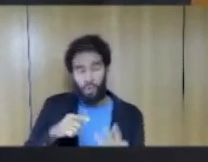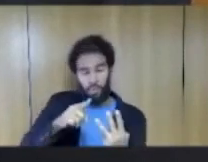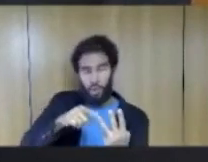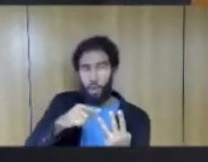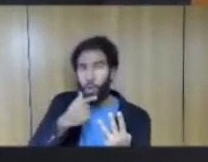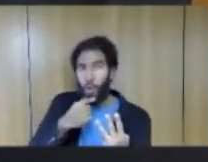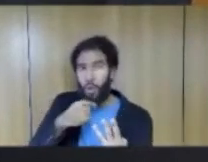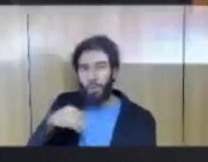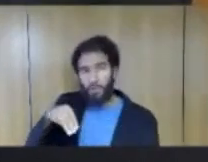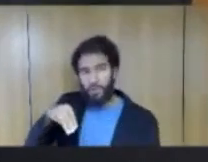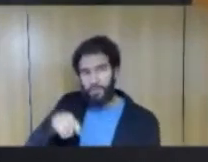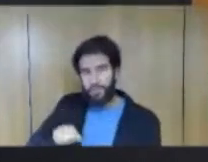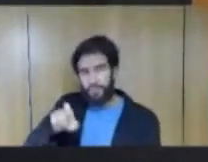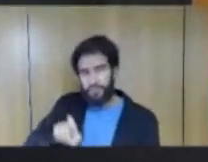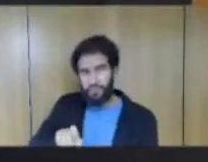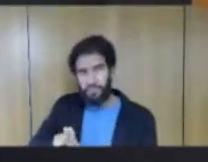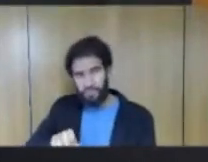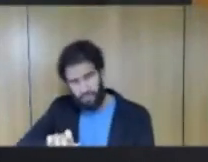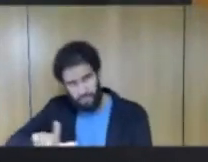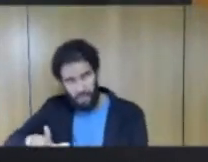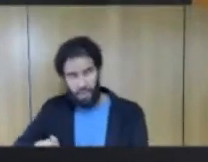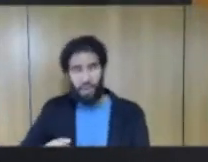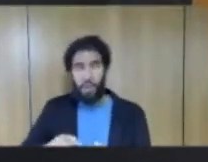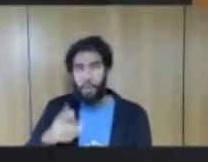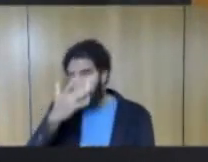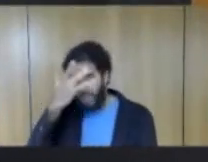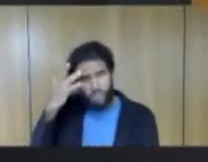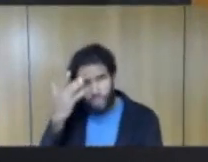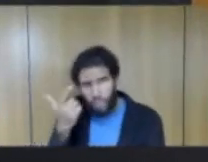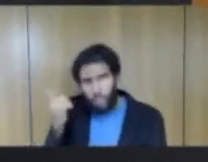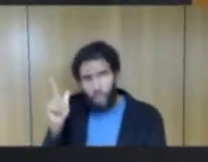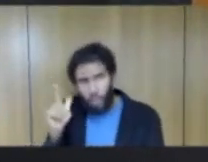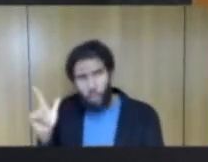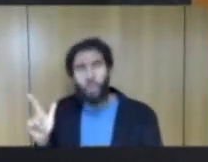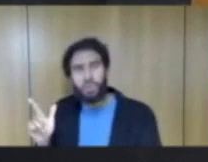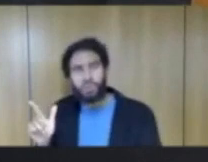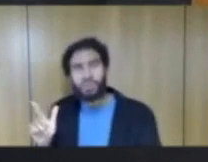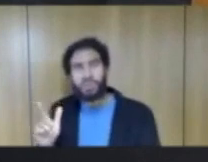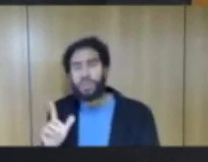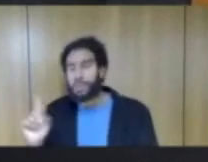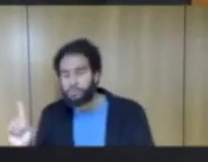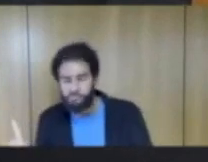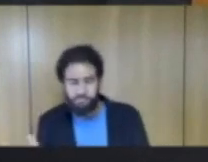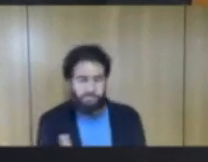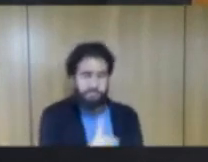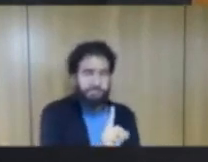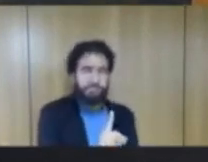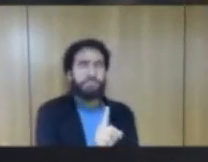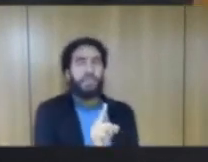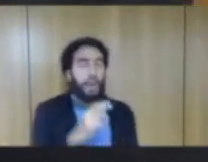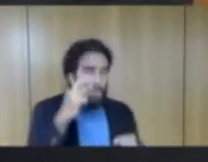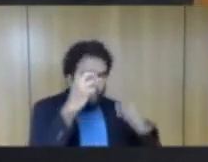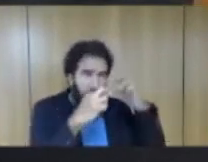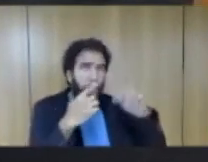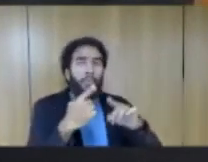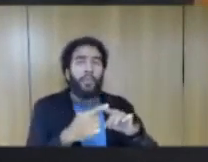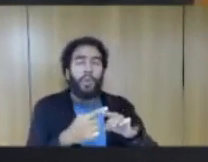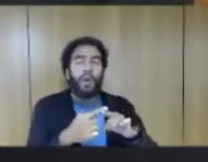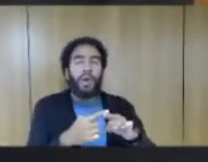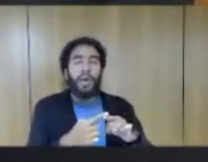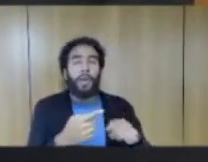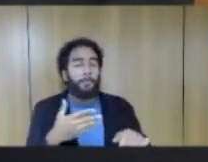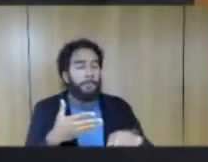e outras pessoas comparecem a investigação em razão da participação na